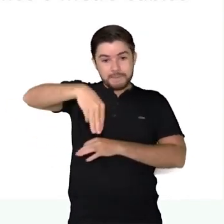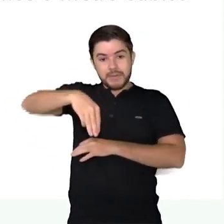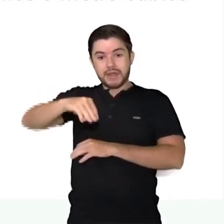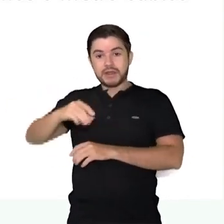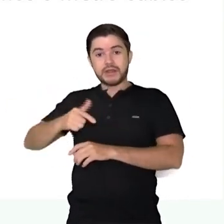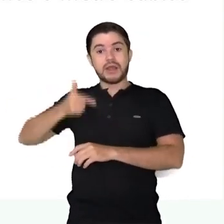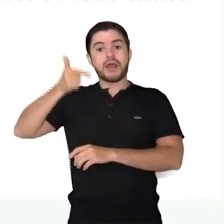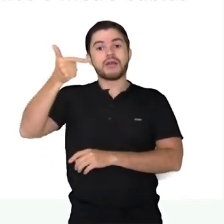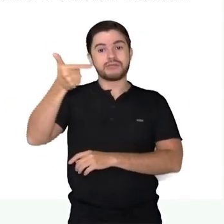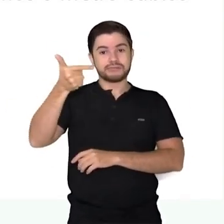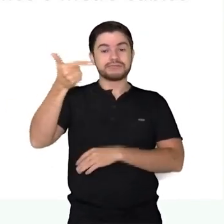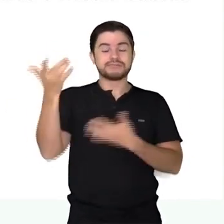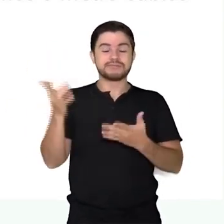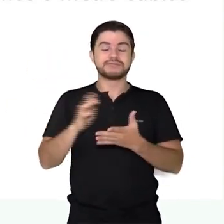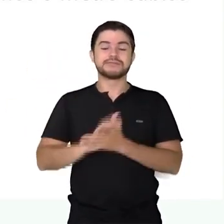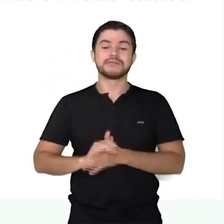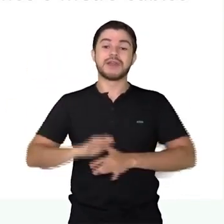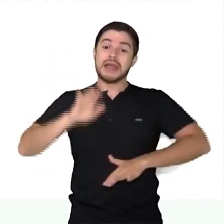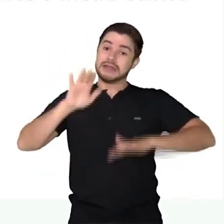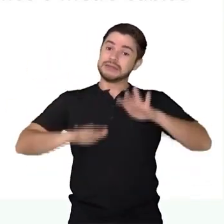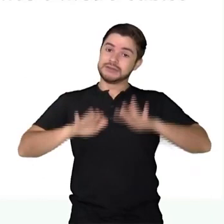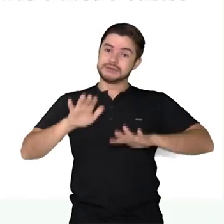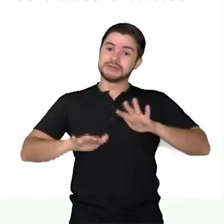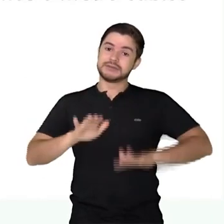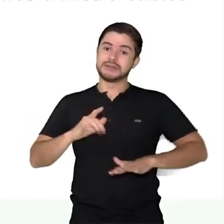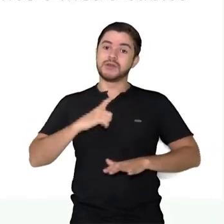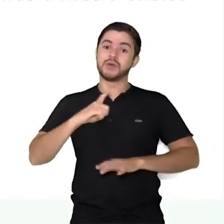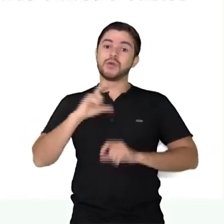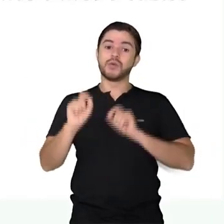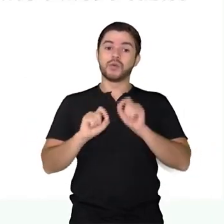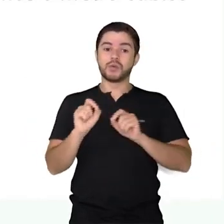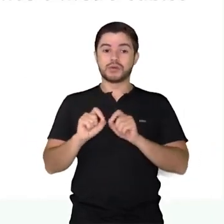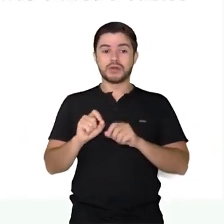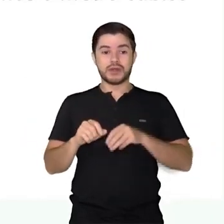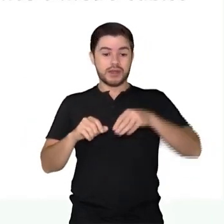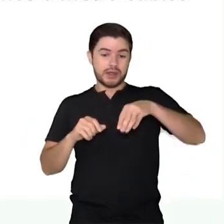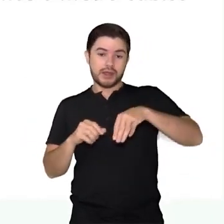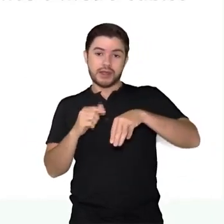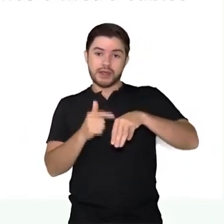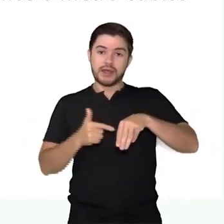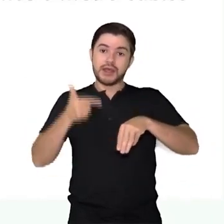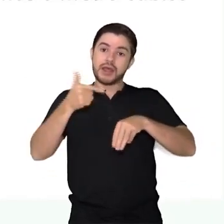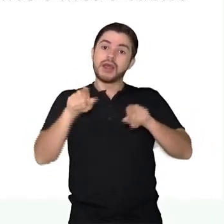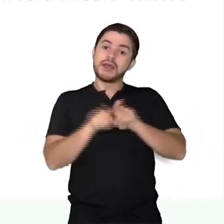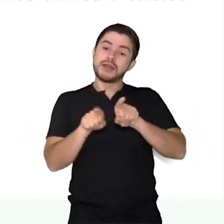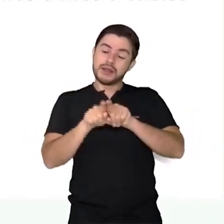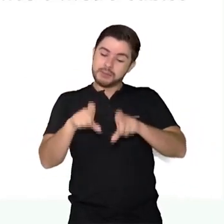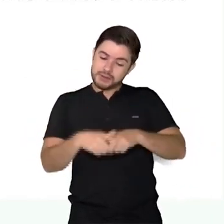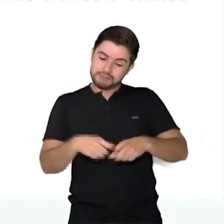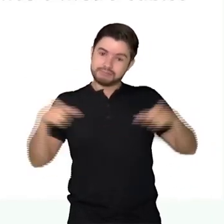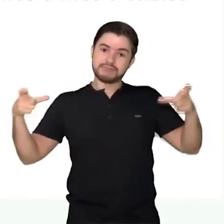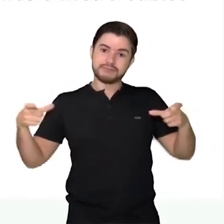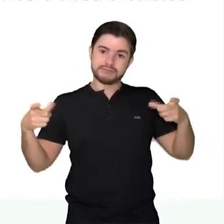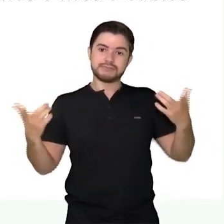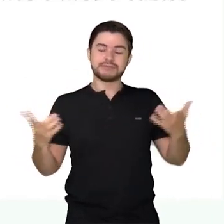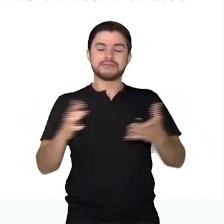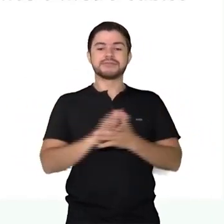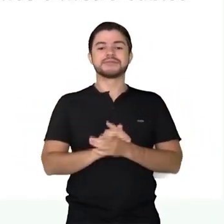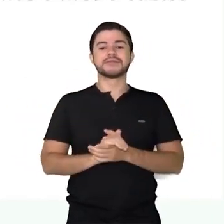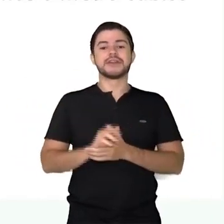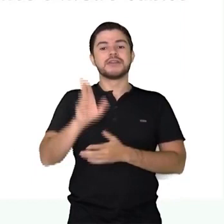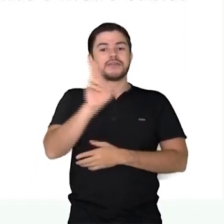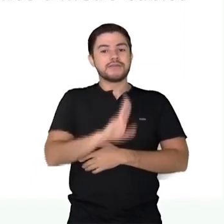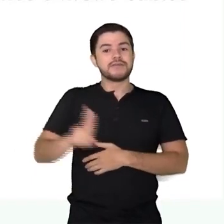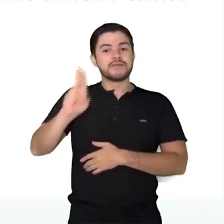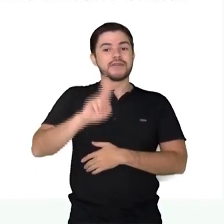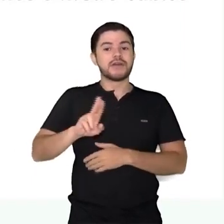2 dimensões. A maioria das vezes, comprimento vezes a largura, tá? E daí ficaria a